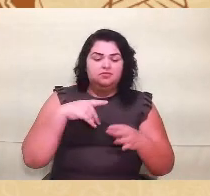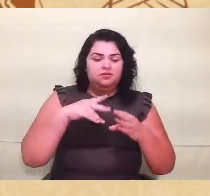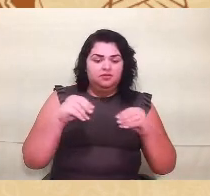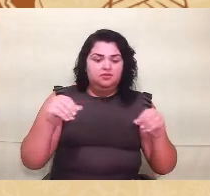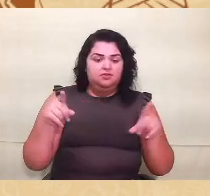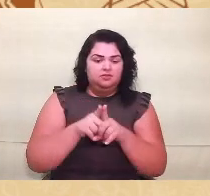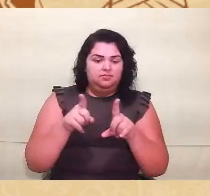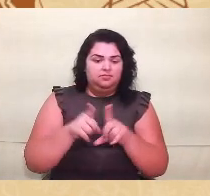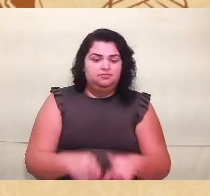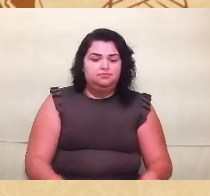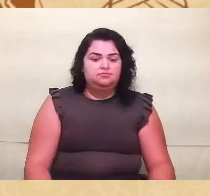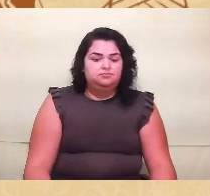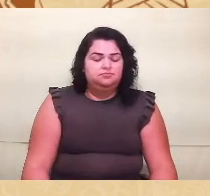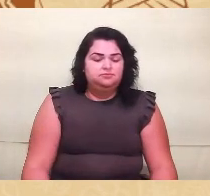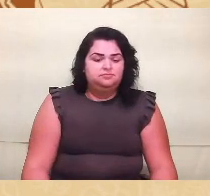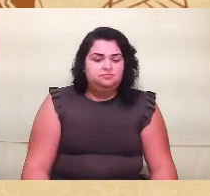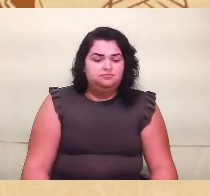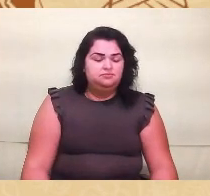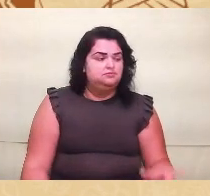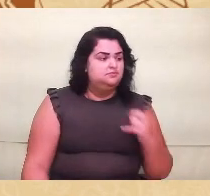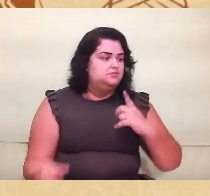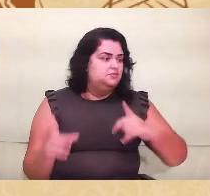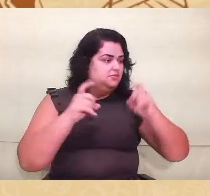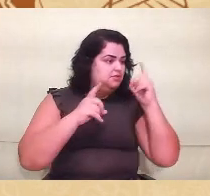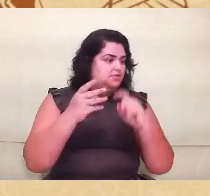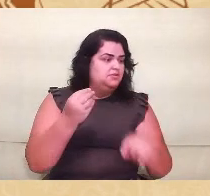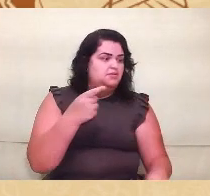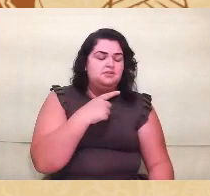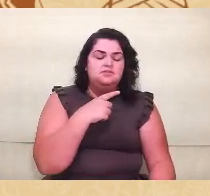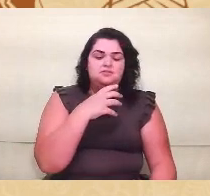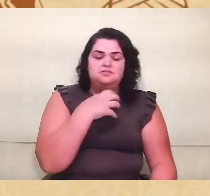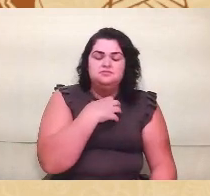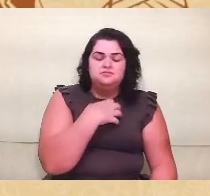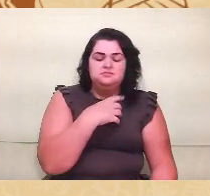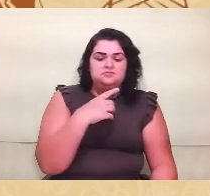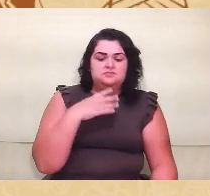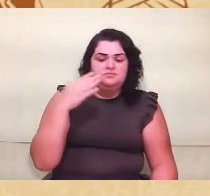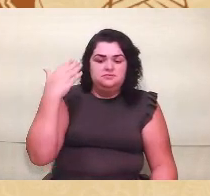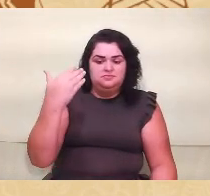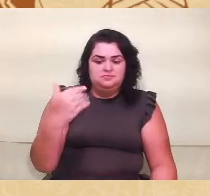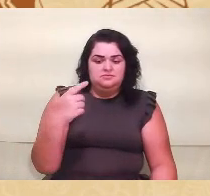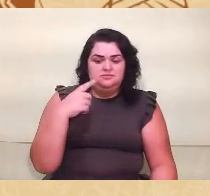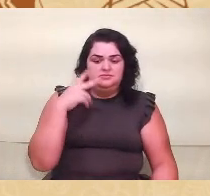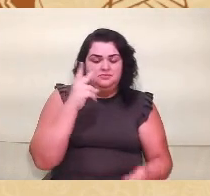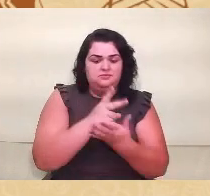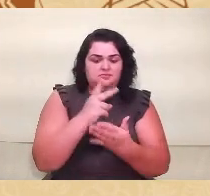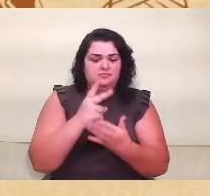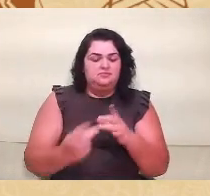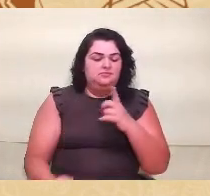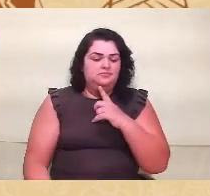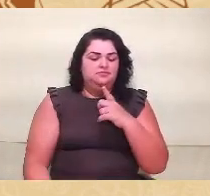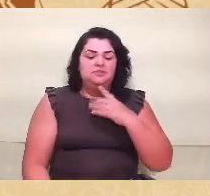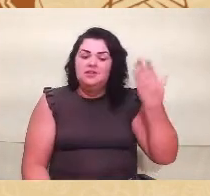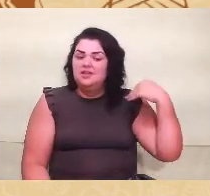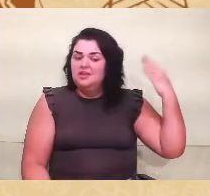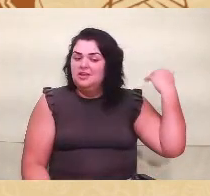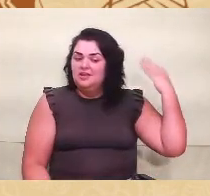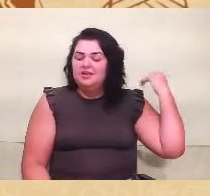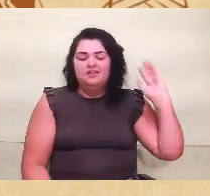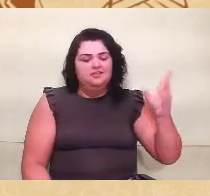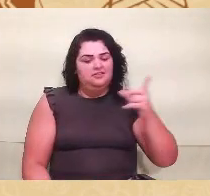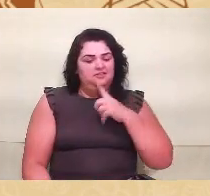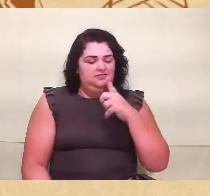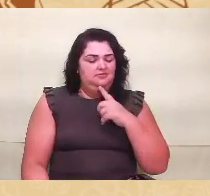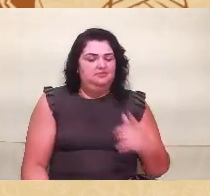Então, a gente se expressa muito, e isso talvez cria nas pessoas aquela coisa, nossa, tem alguma coisa aí? Tem alguma